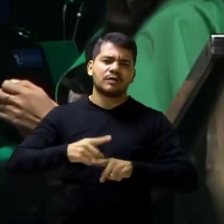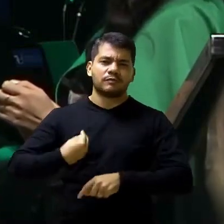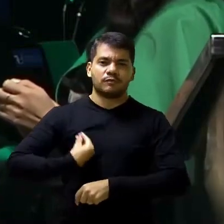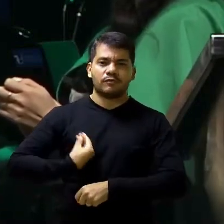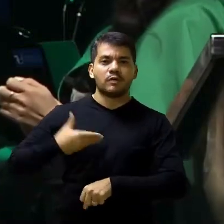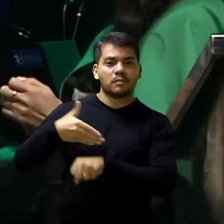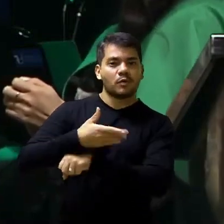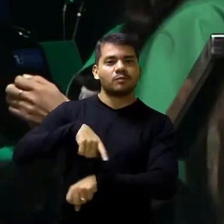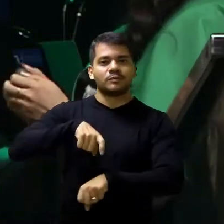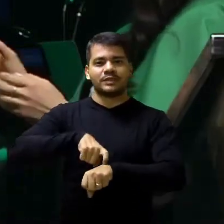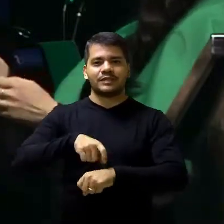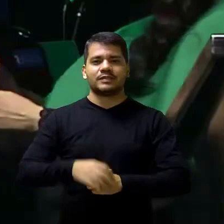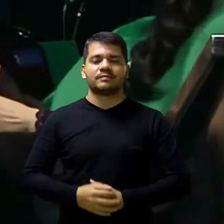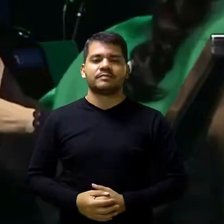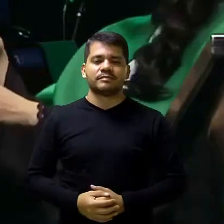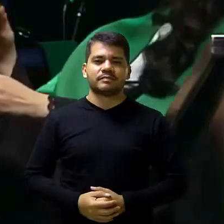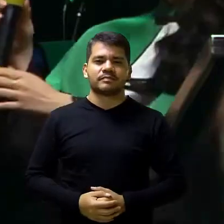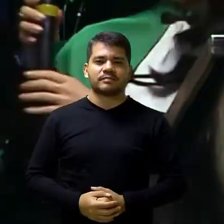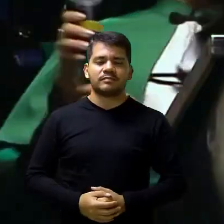esse momento.